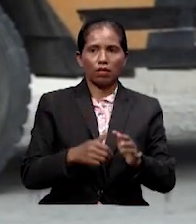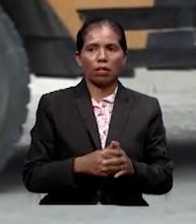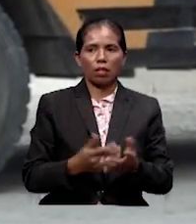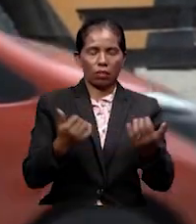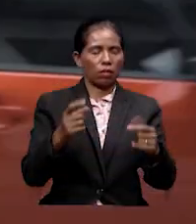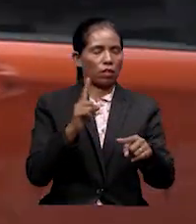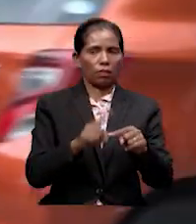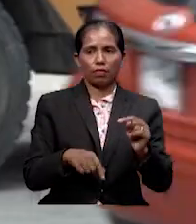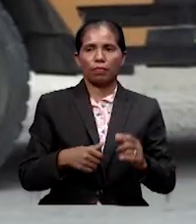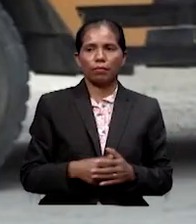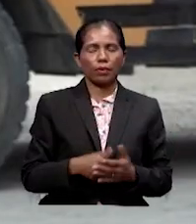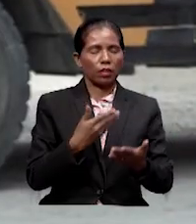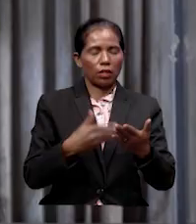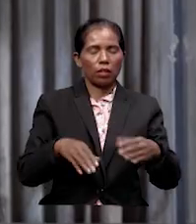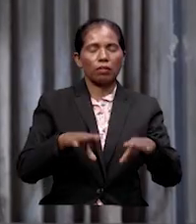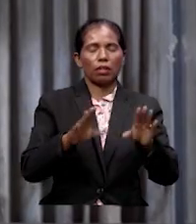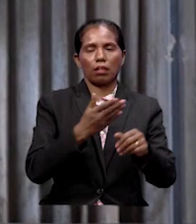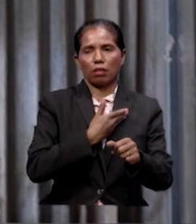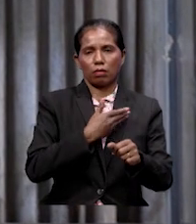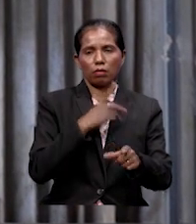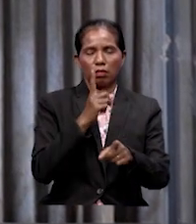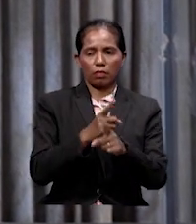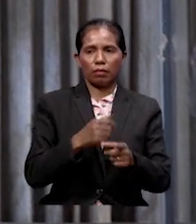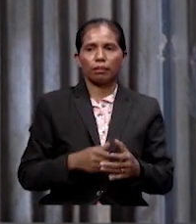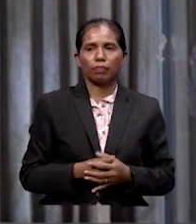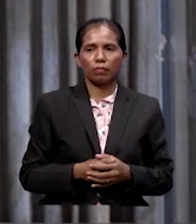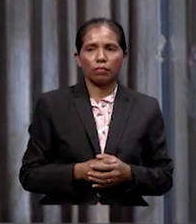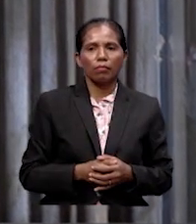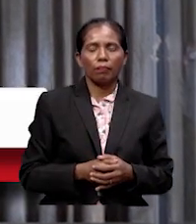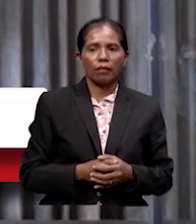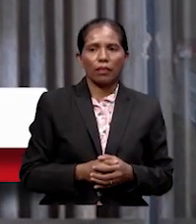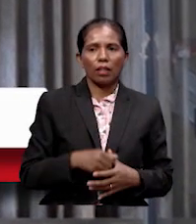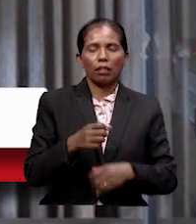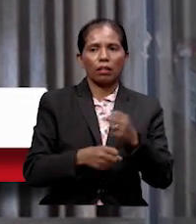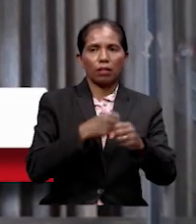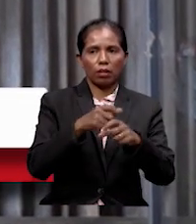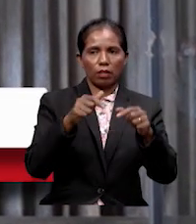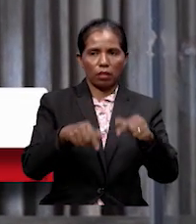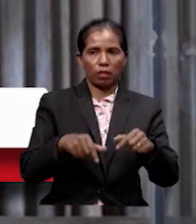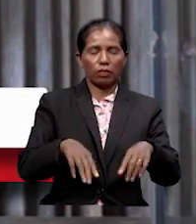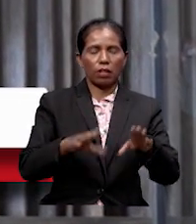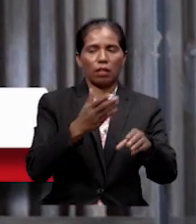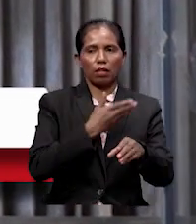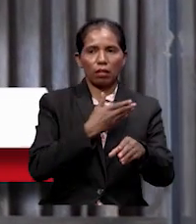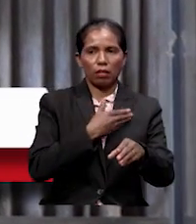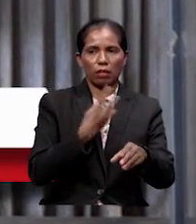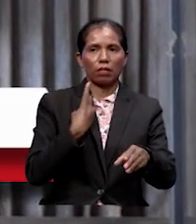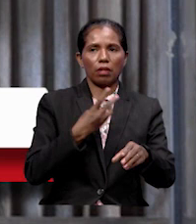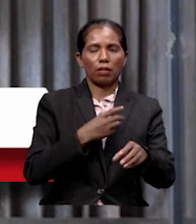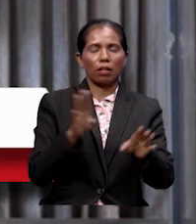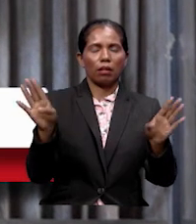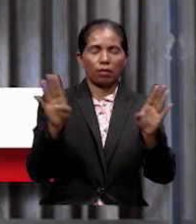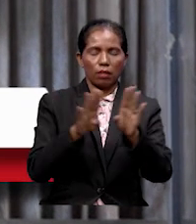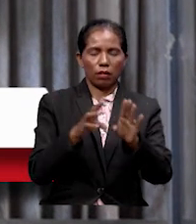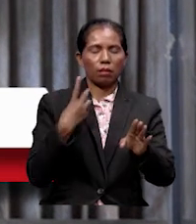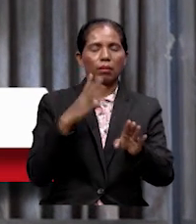bele. Sasan foline sa elio. Sa foline sa tinan dan nia foline sa makasan sa to amate para mi negosan tikik